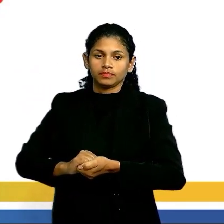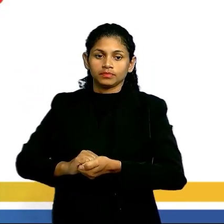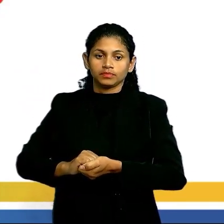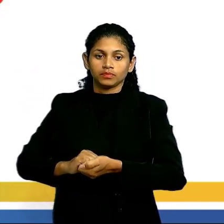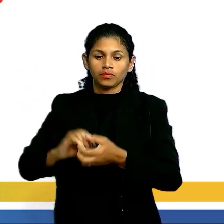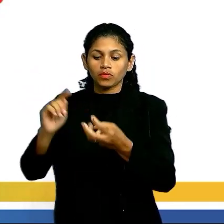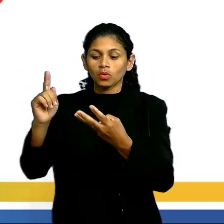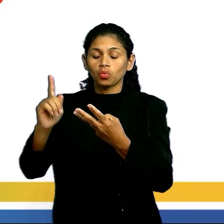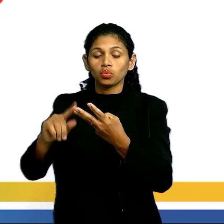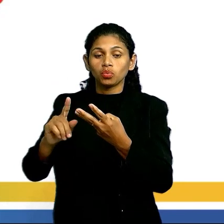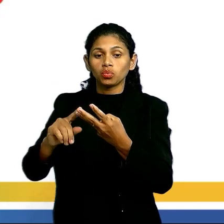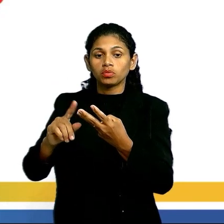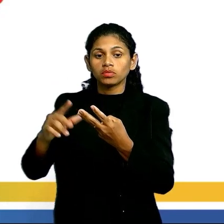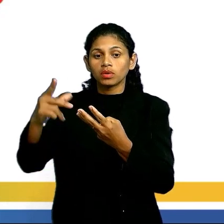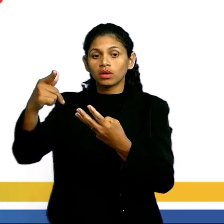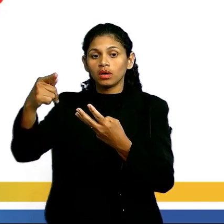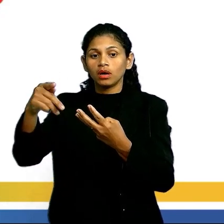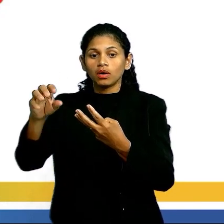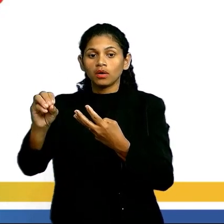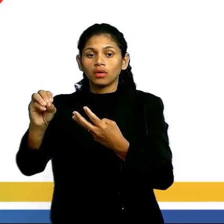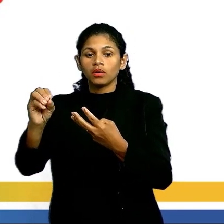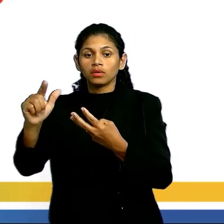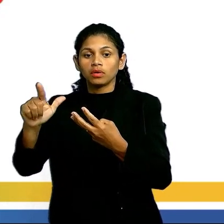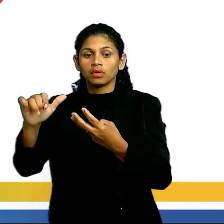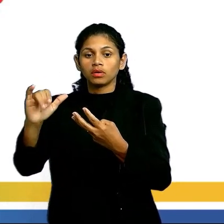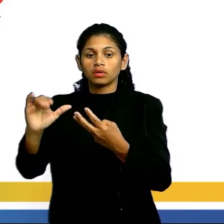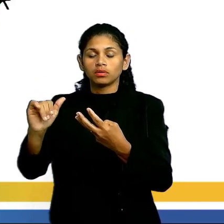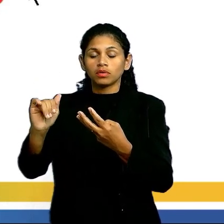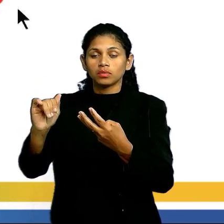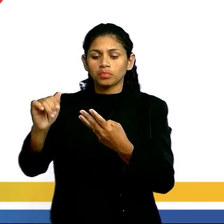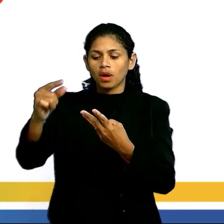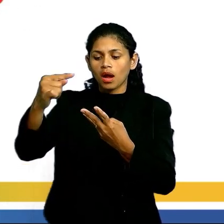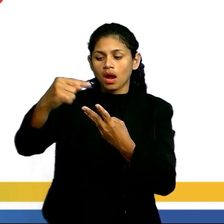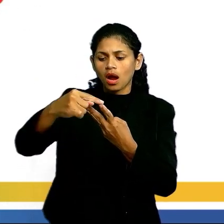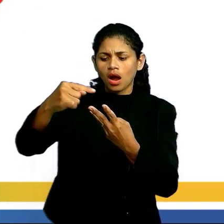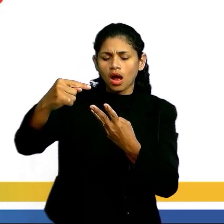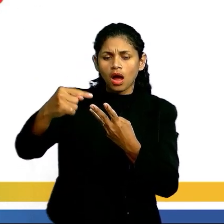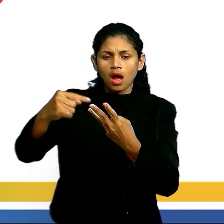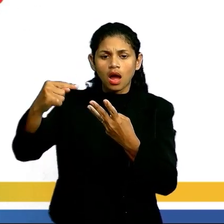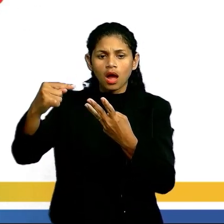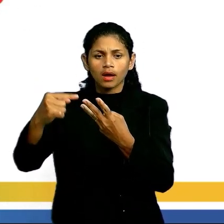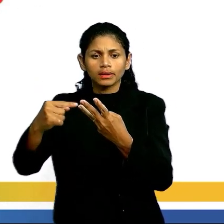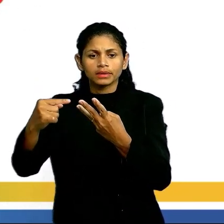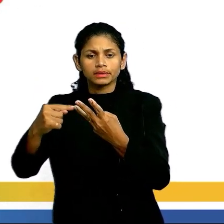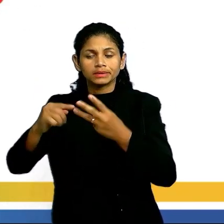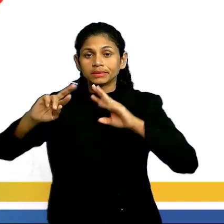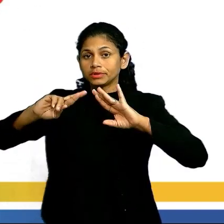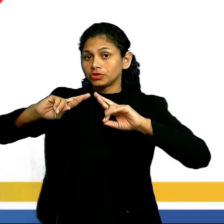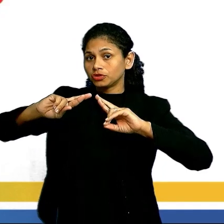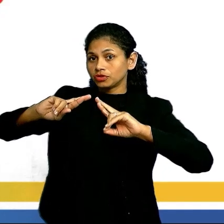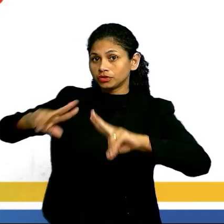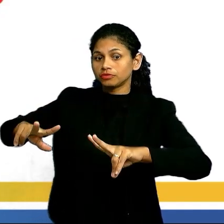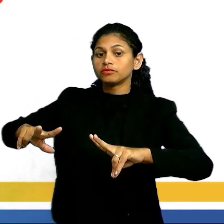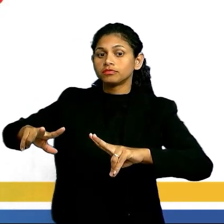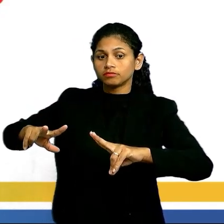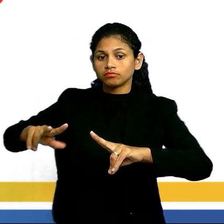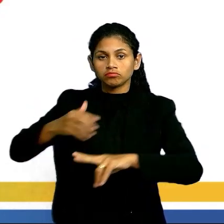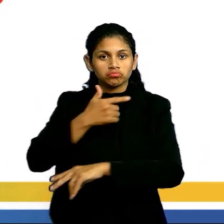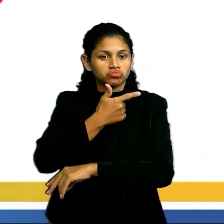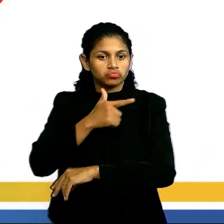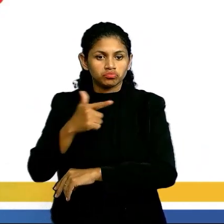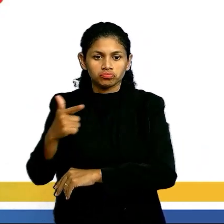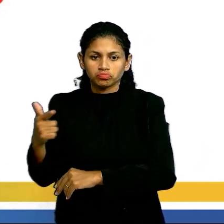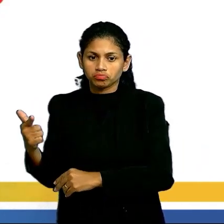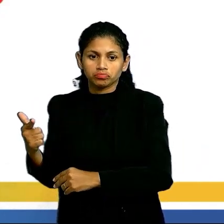já no grupo polifilético eu pego cada indivíduo de ancestralidade diferente. Olha, isso aqui não tem nada a ver com